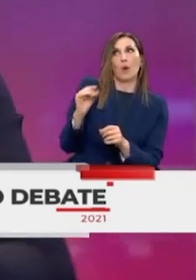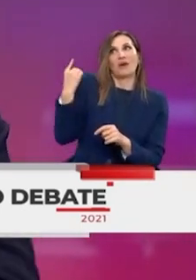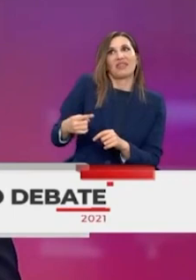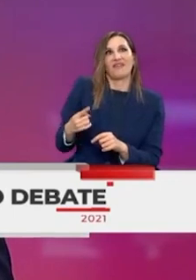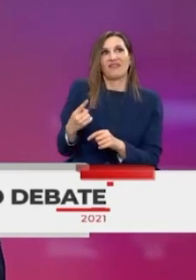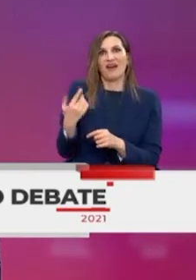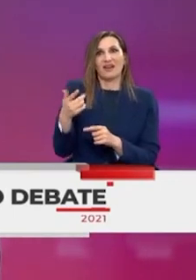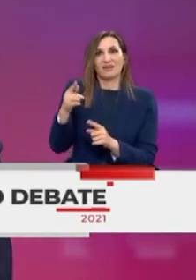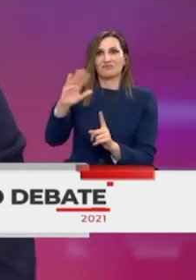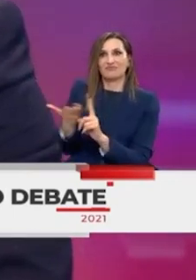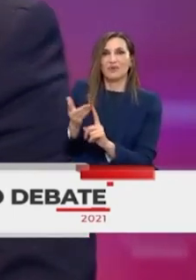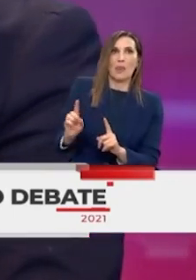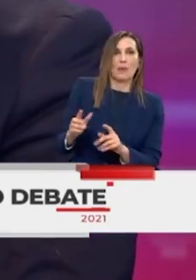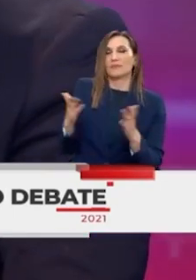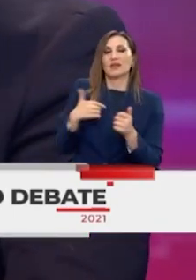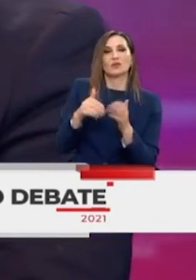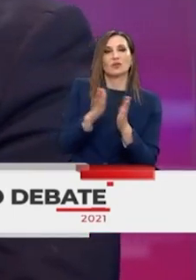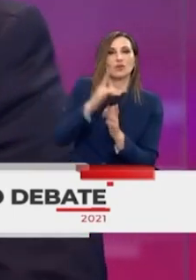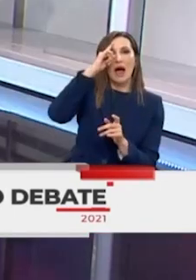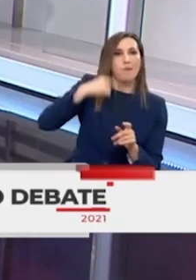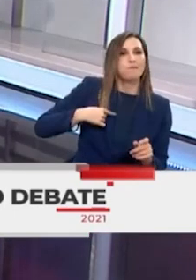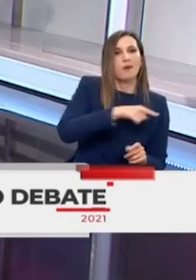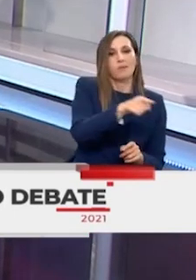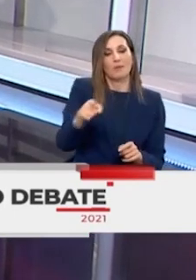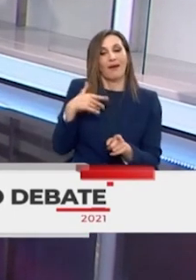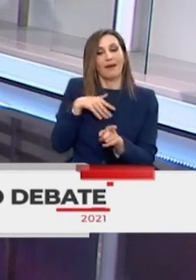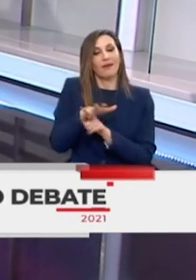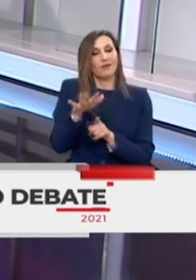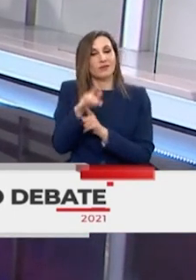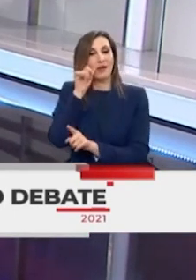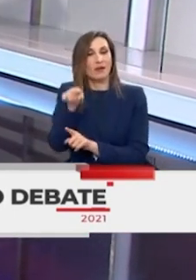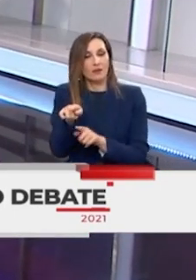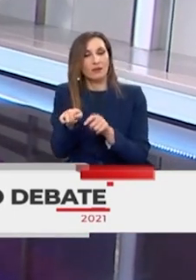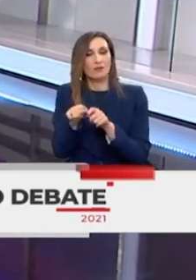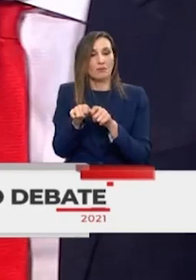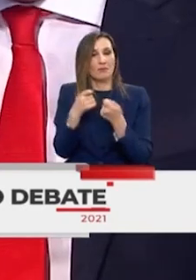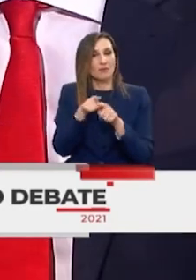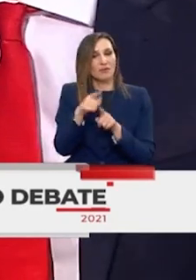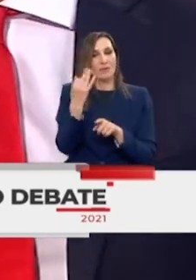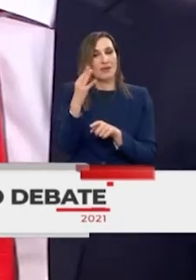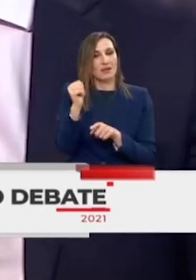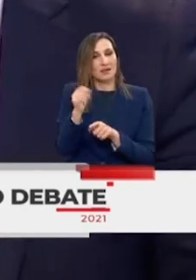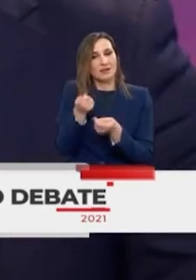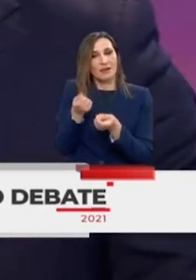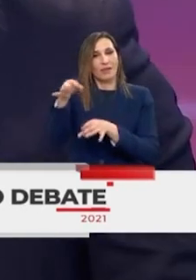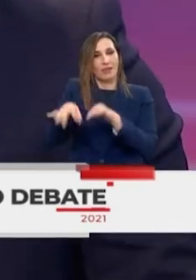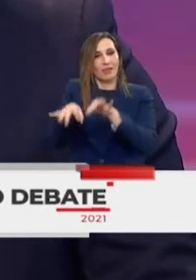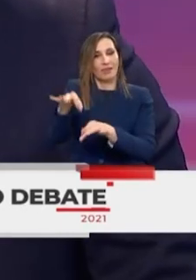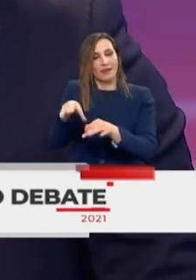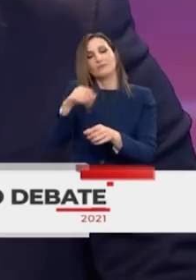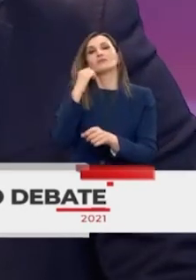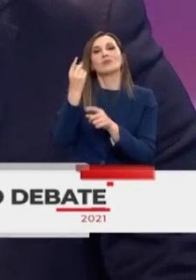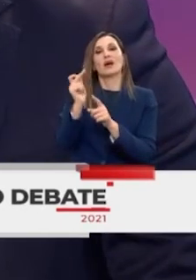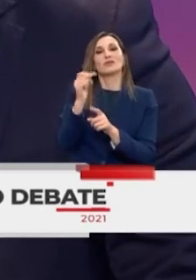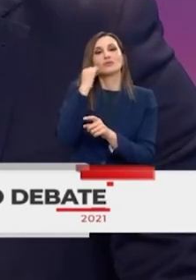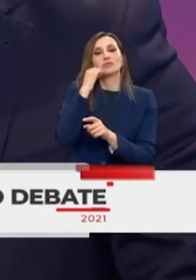ou que não devia haver. Estou a falar do que todos sabemos. Da influência que ele e o Partido Socialista moveram naqueles anos dramáticos em que se estava a